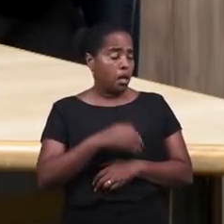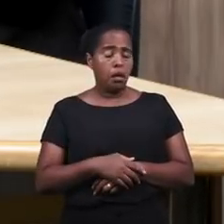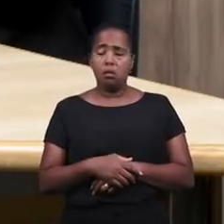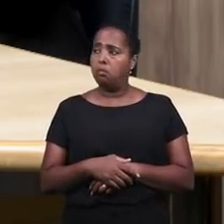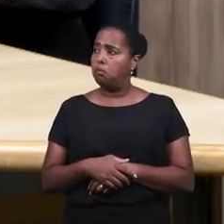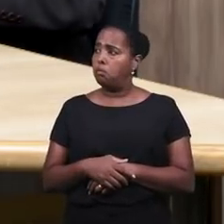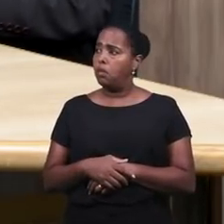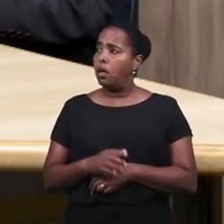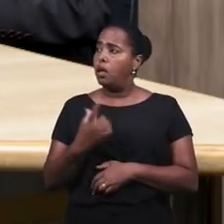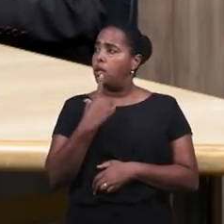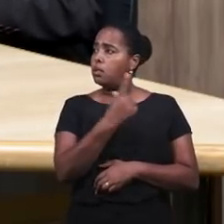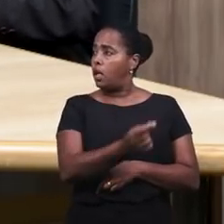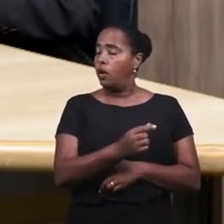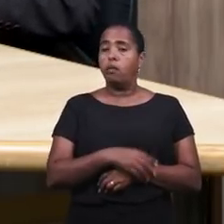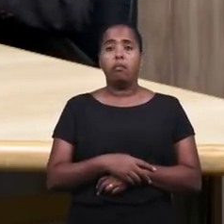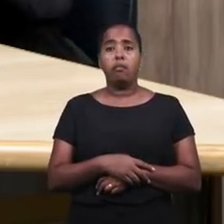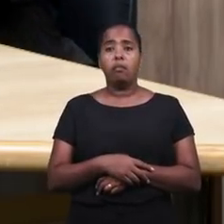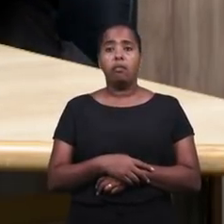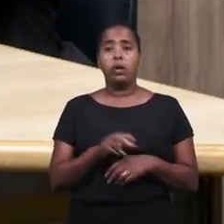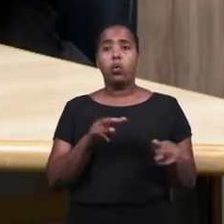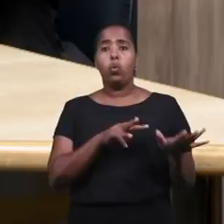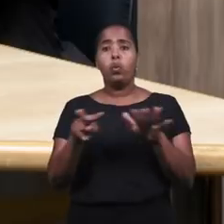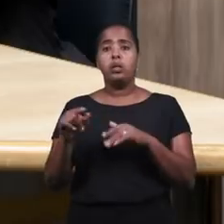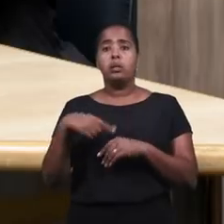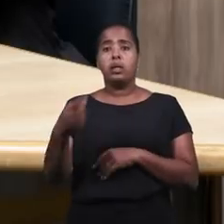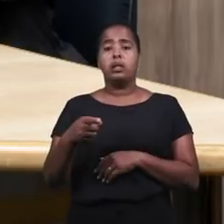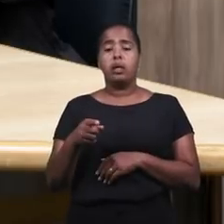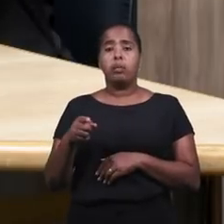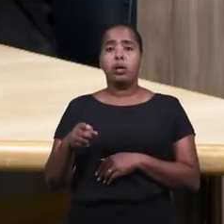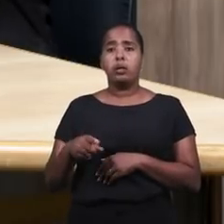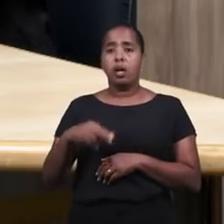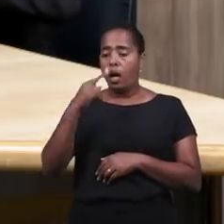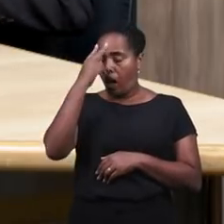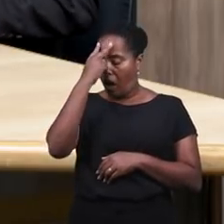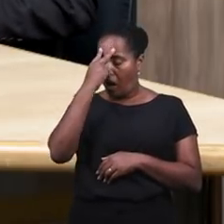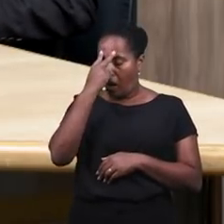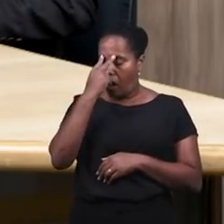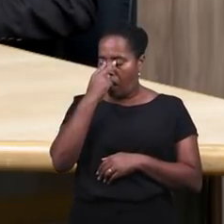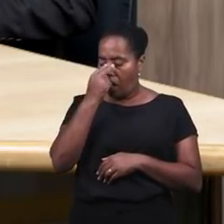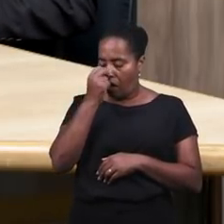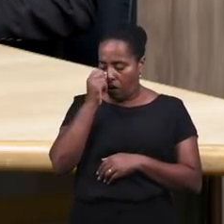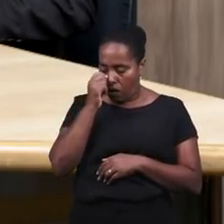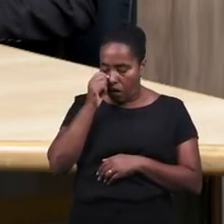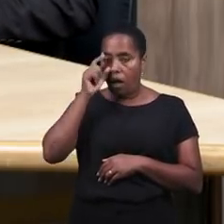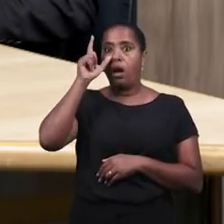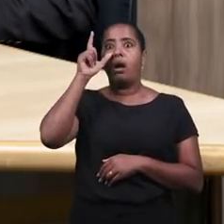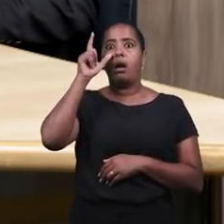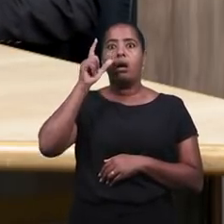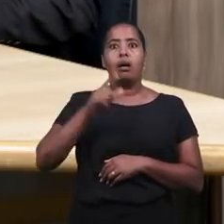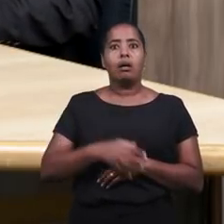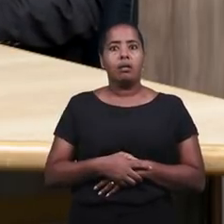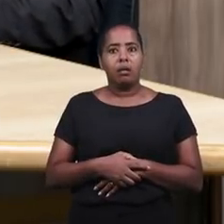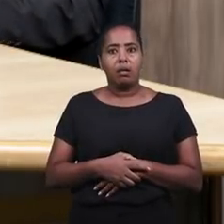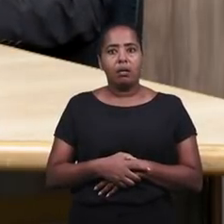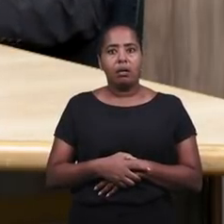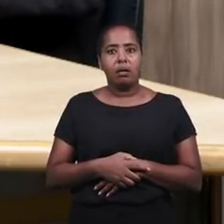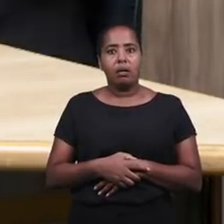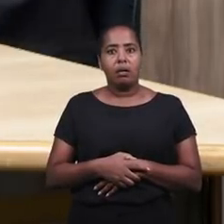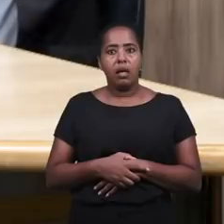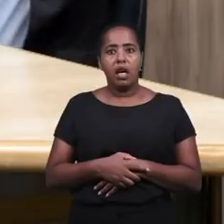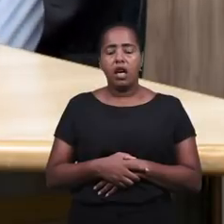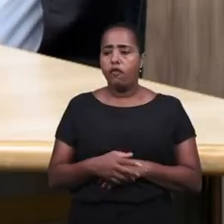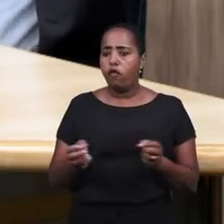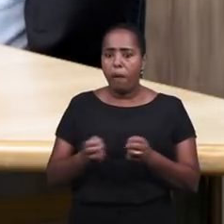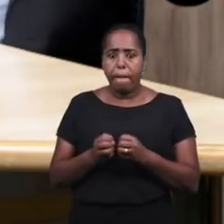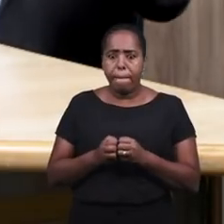Saiu dali aquela coisa toda, 1 semana depois, a criança estava curada. Estava vendo. E foi